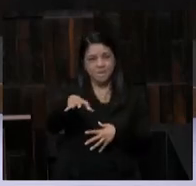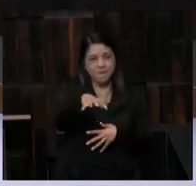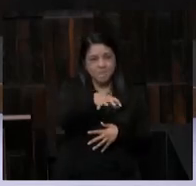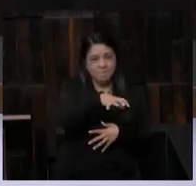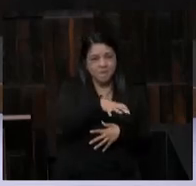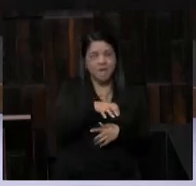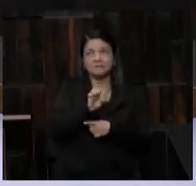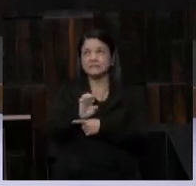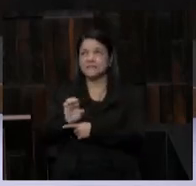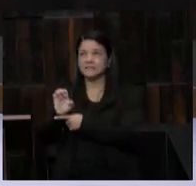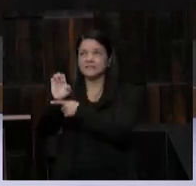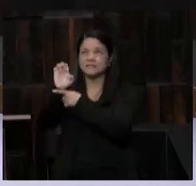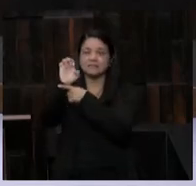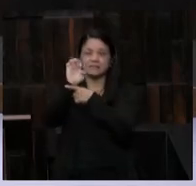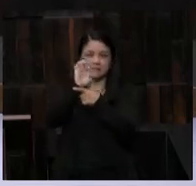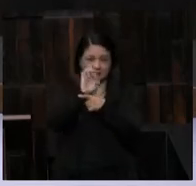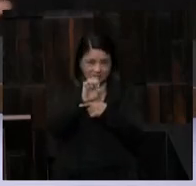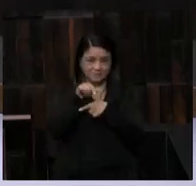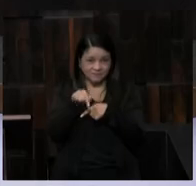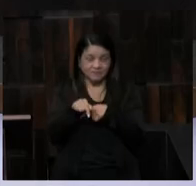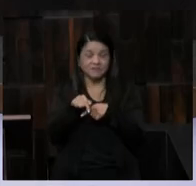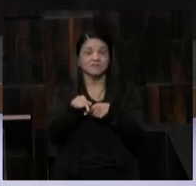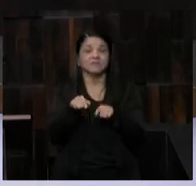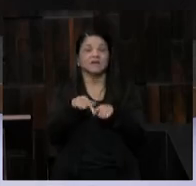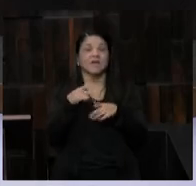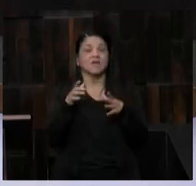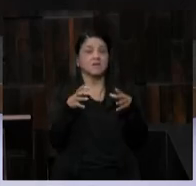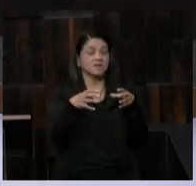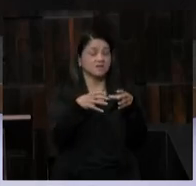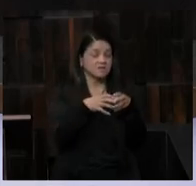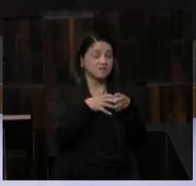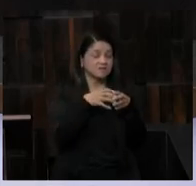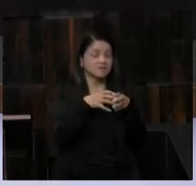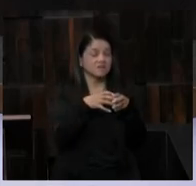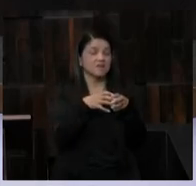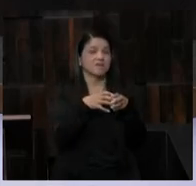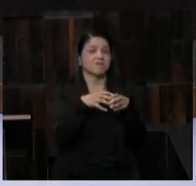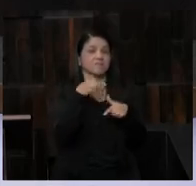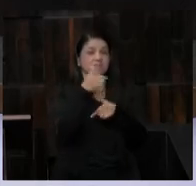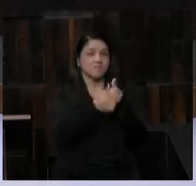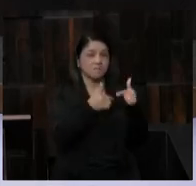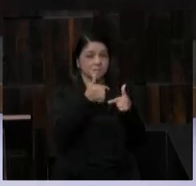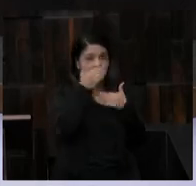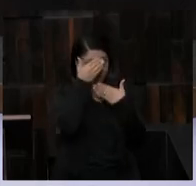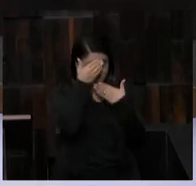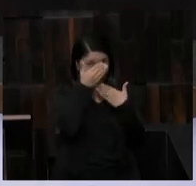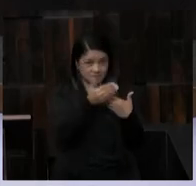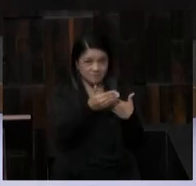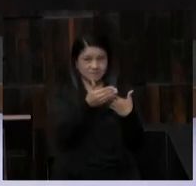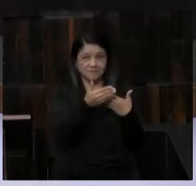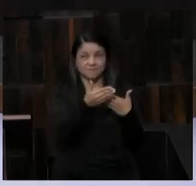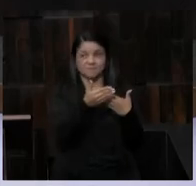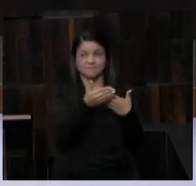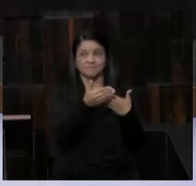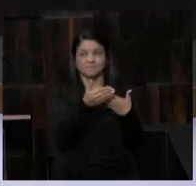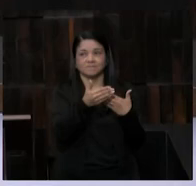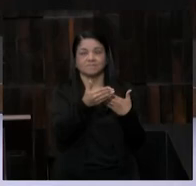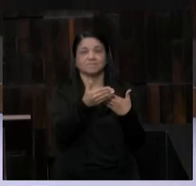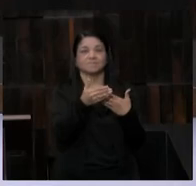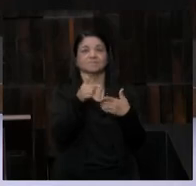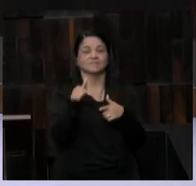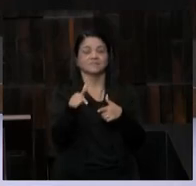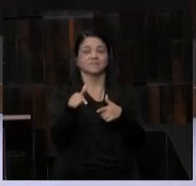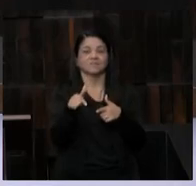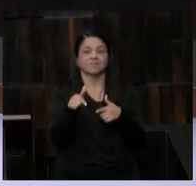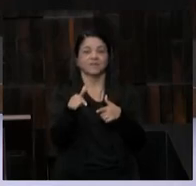do Estado, agradecer as nossas equipes de trabalho, né, deputado Fred? Inclusive a equipe de